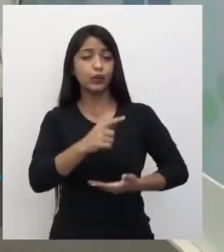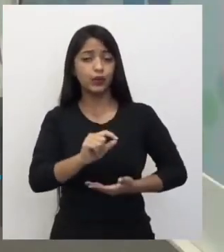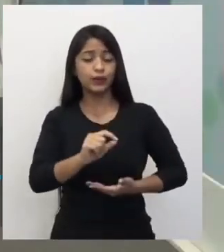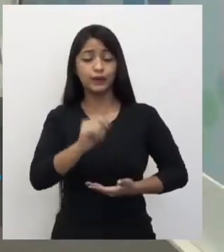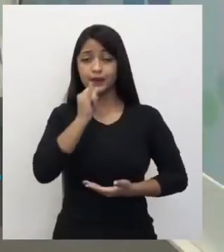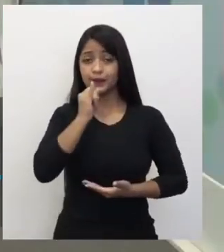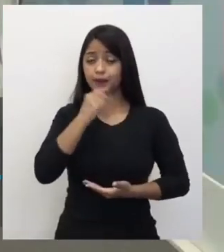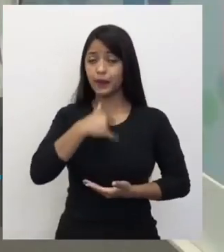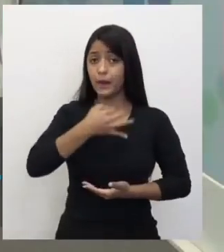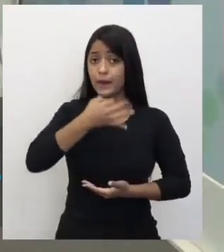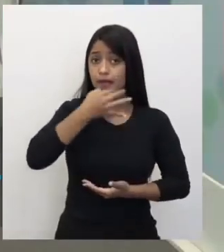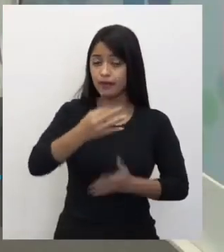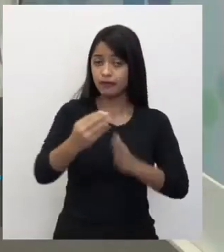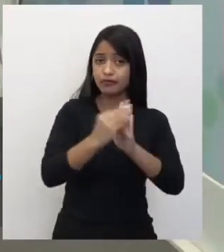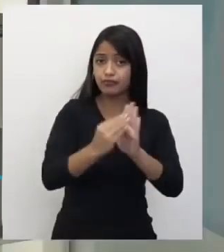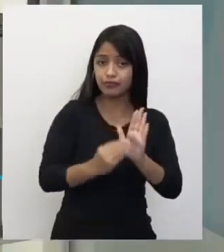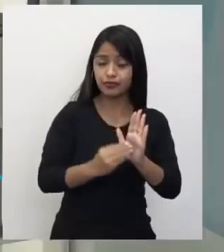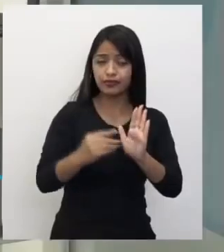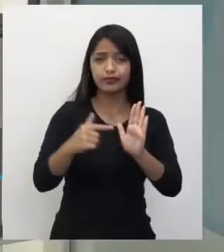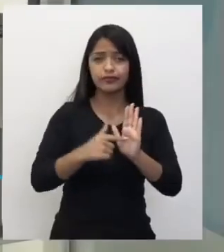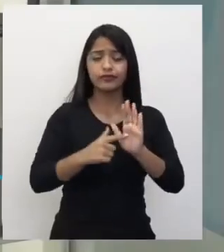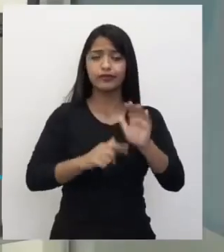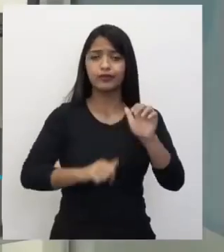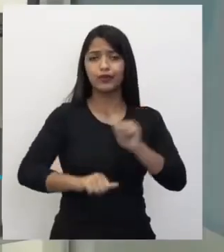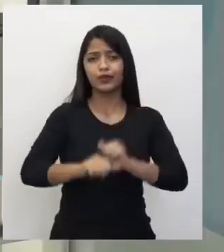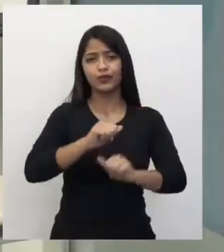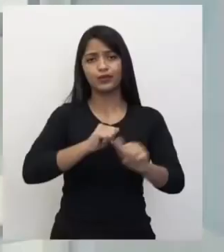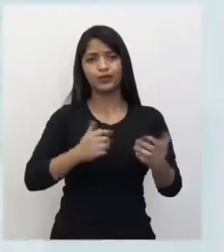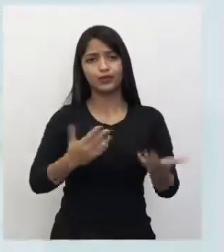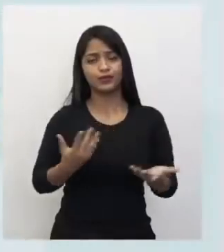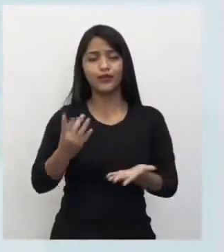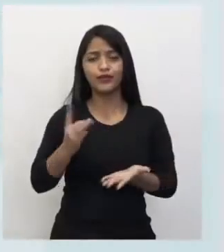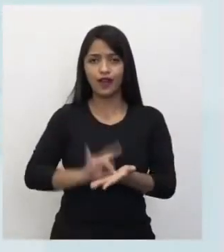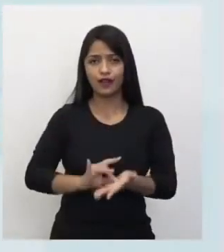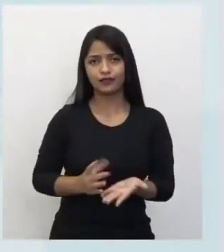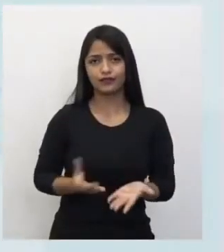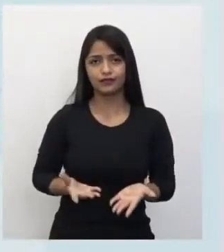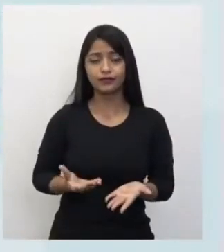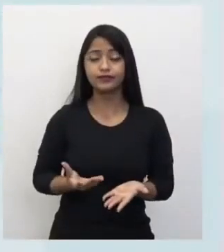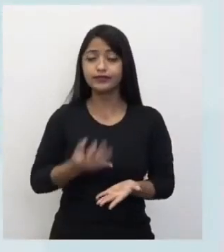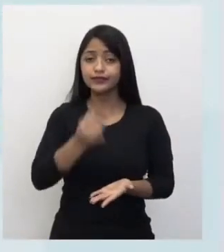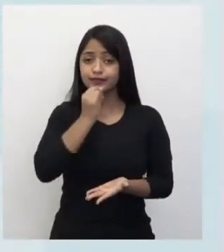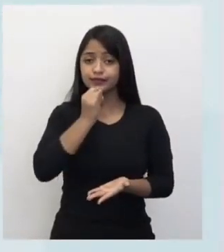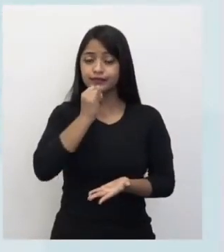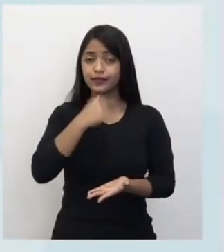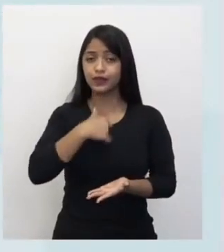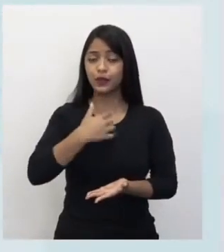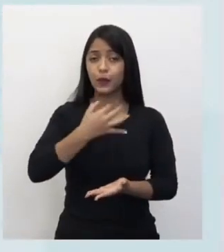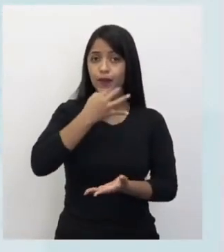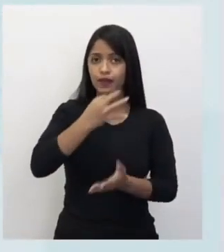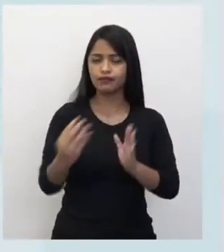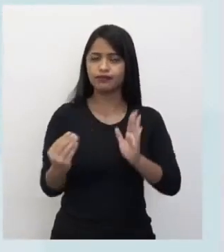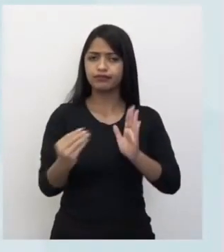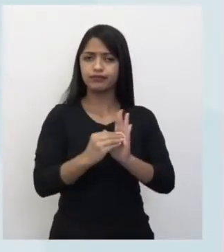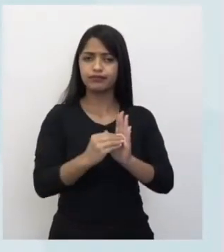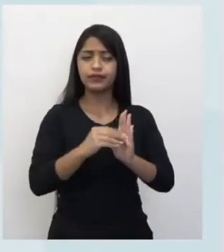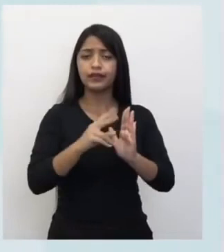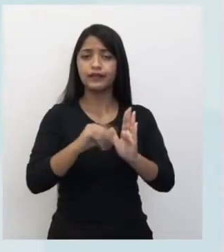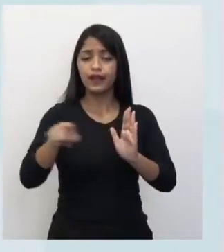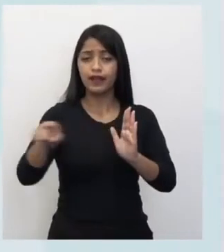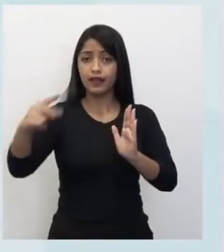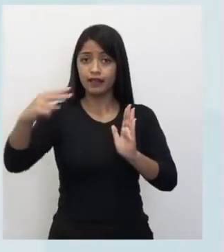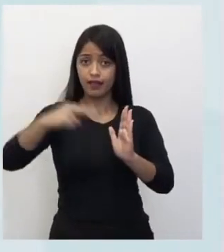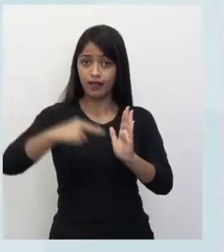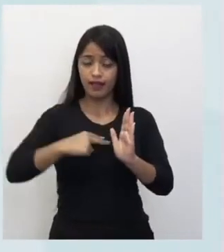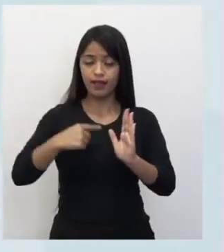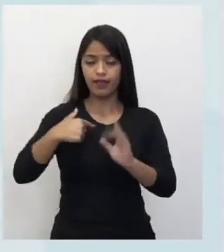distorcer, poderia influenciar. A resposta que coloquei aí é, se o autor de uma notícia expressar sua opinião sobre o fato ocorrido, ele influenciará o leitor na